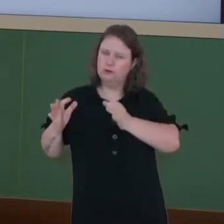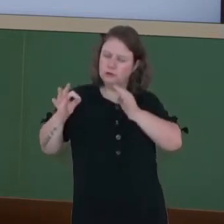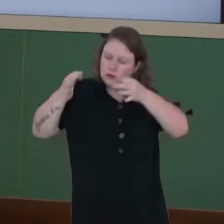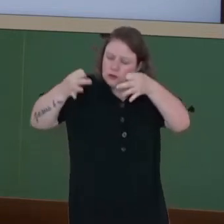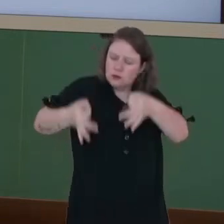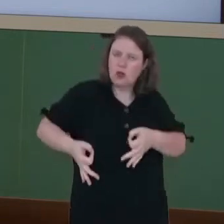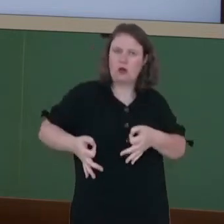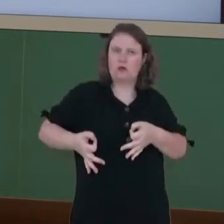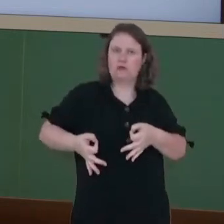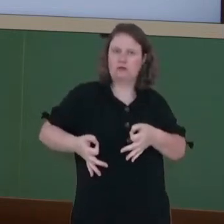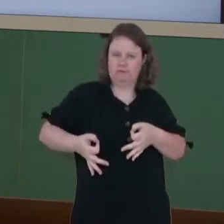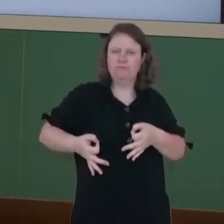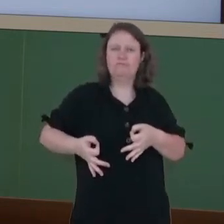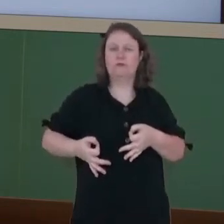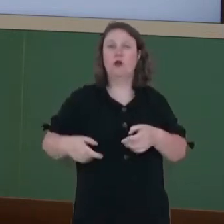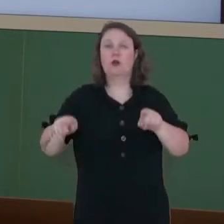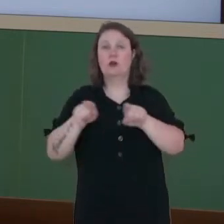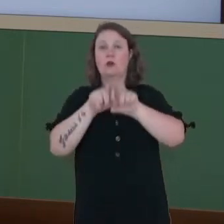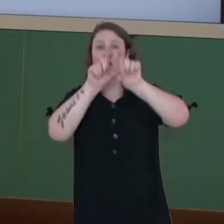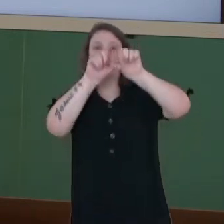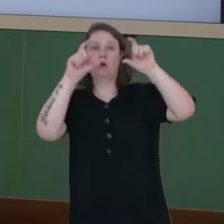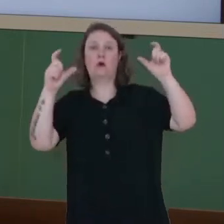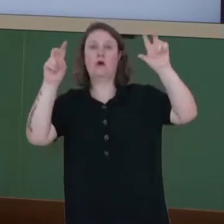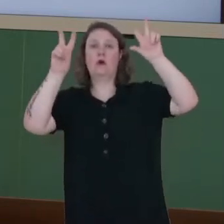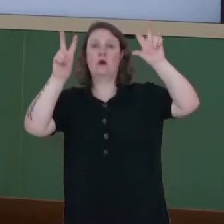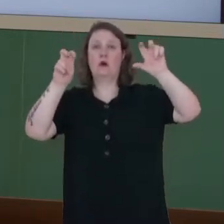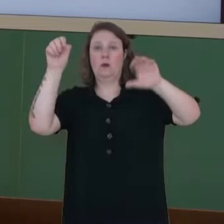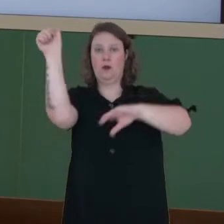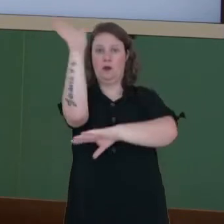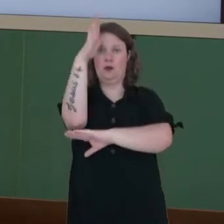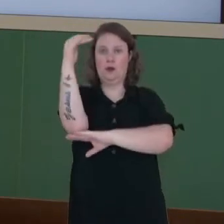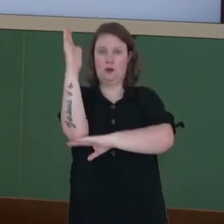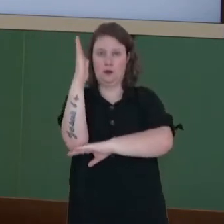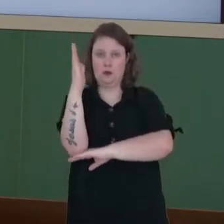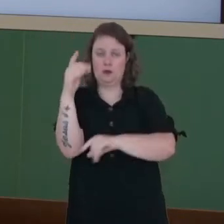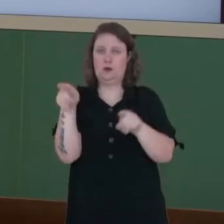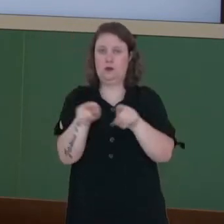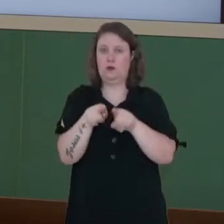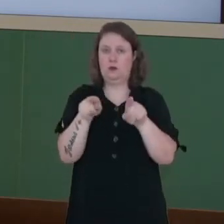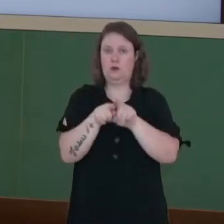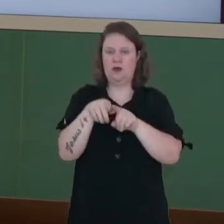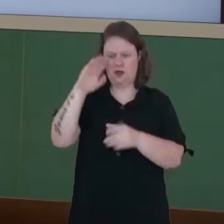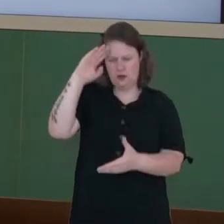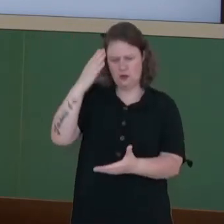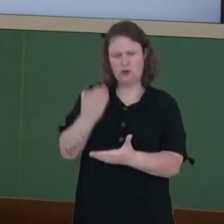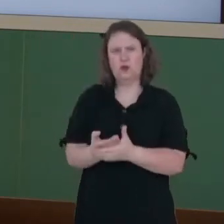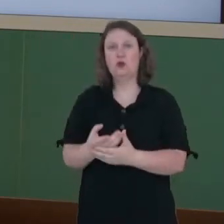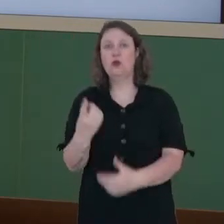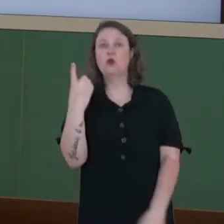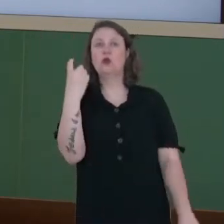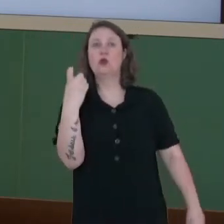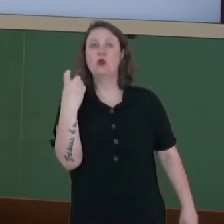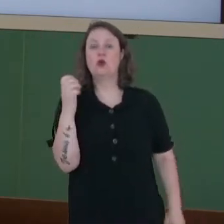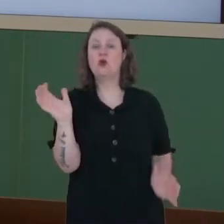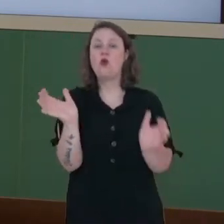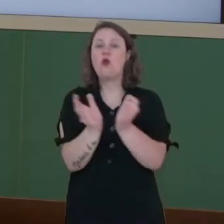escrito na bandeira. E também a crença de que somente os militares poderiam